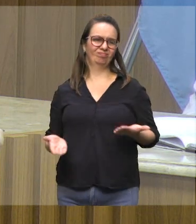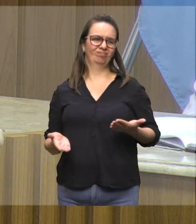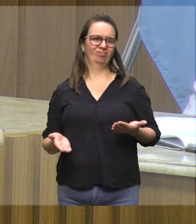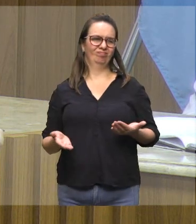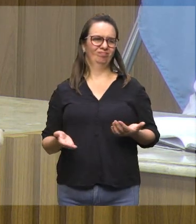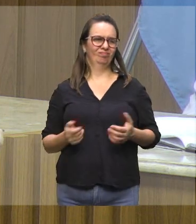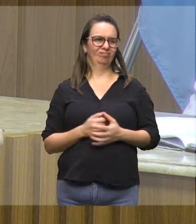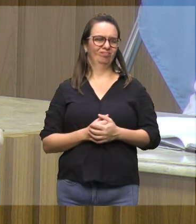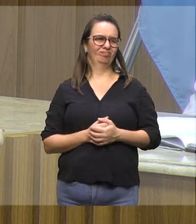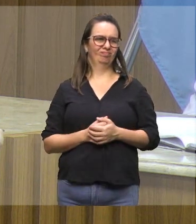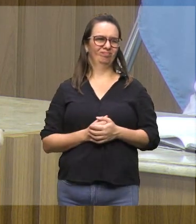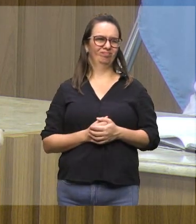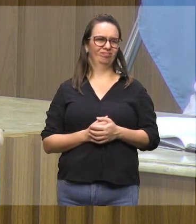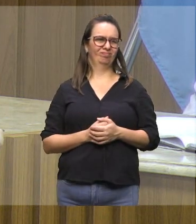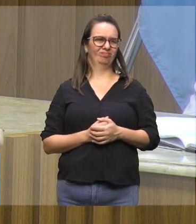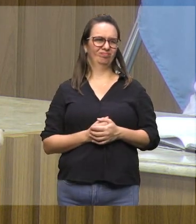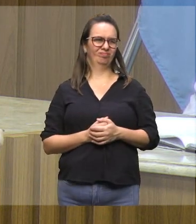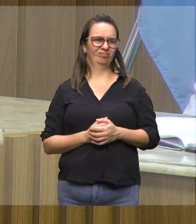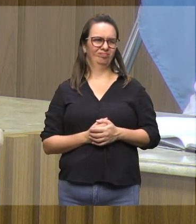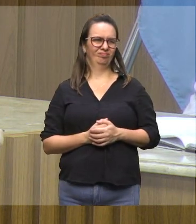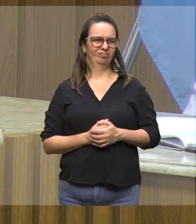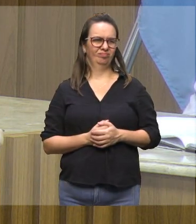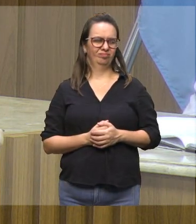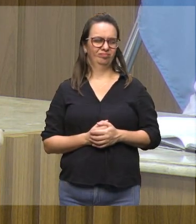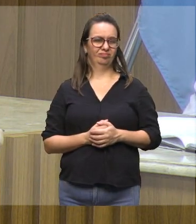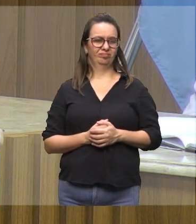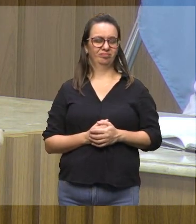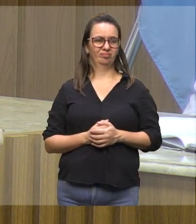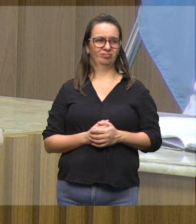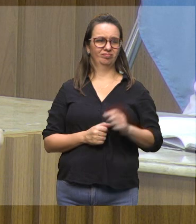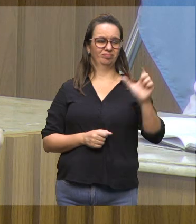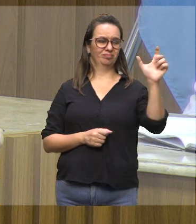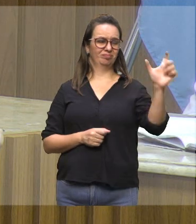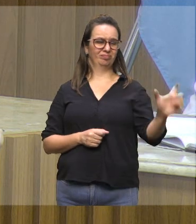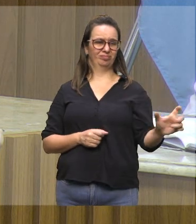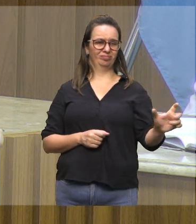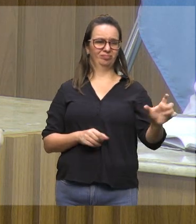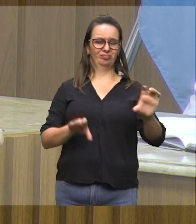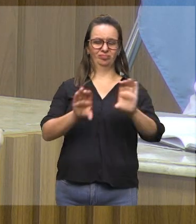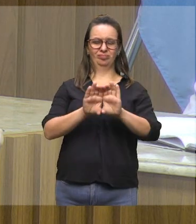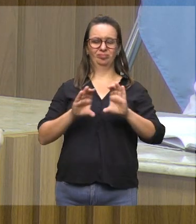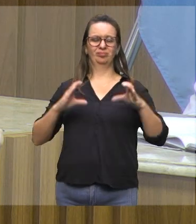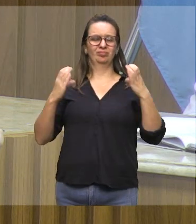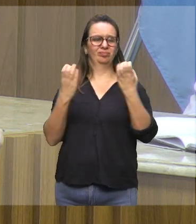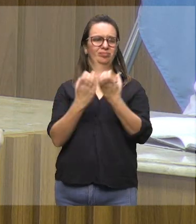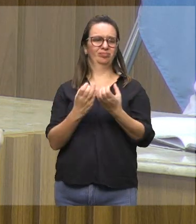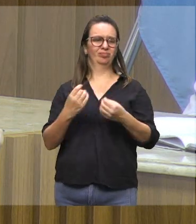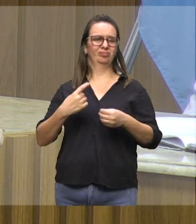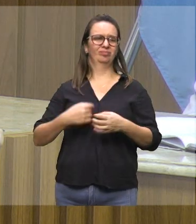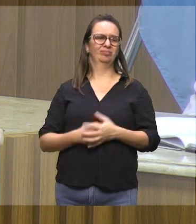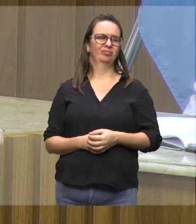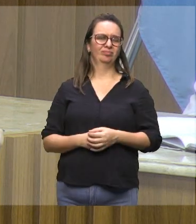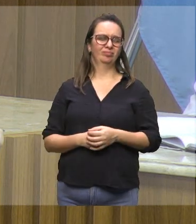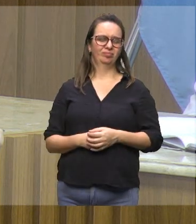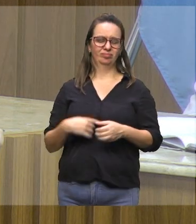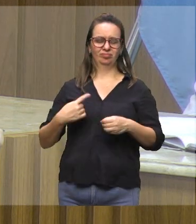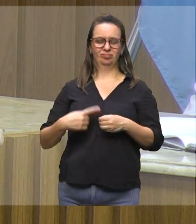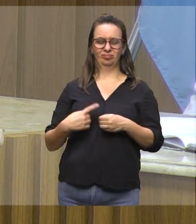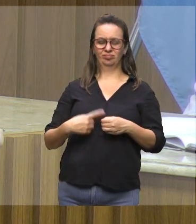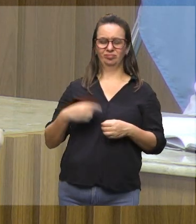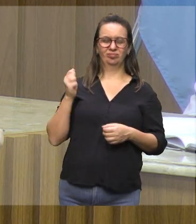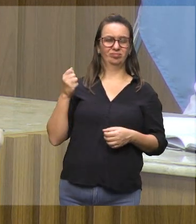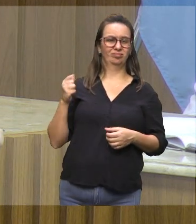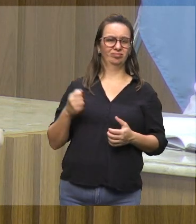pessoas da comunidade da nossa cidade na rodovia entre Assis e Marília. É